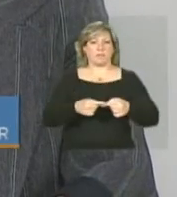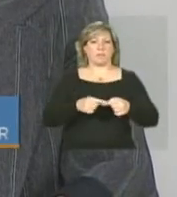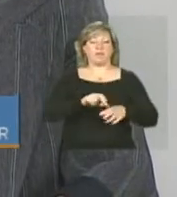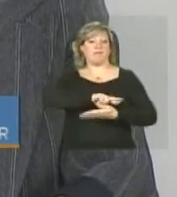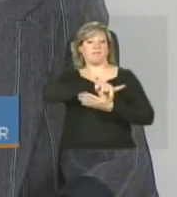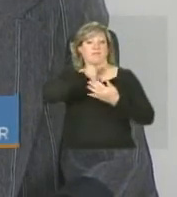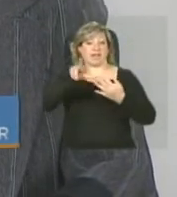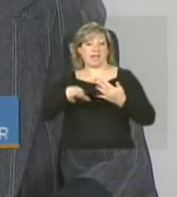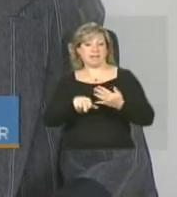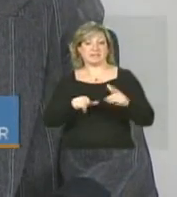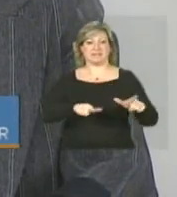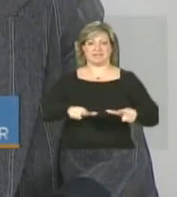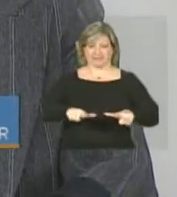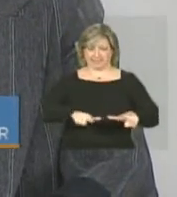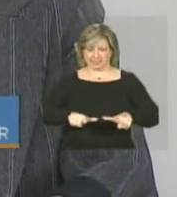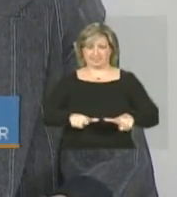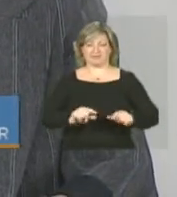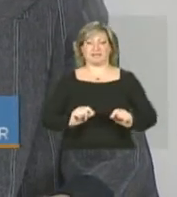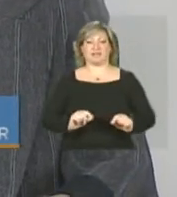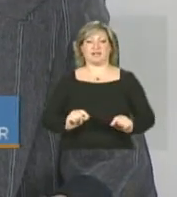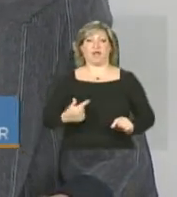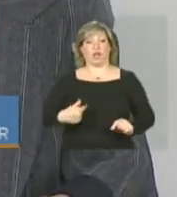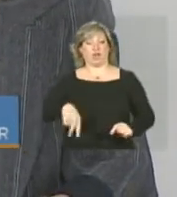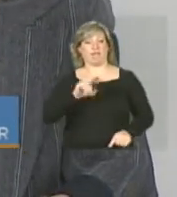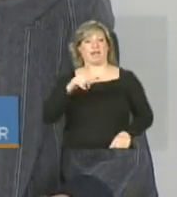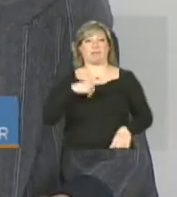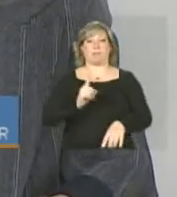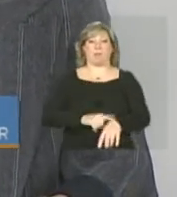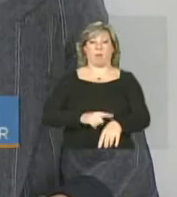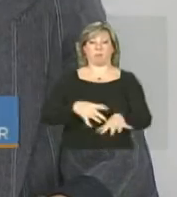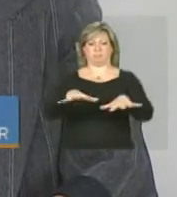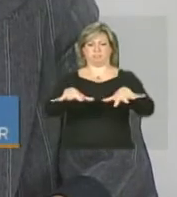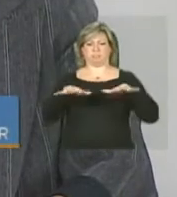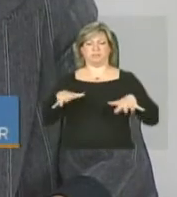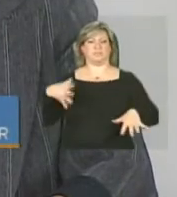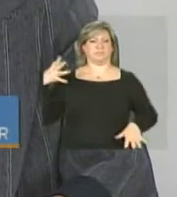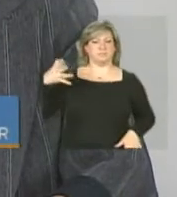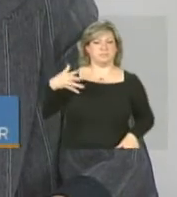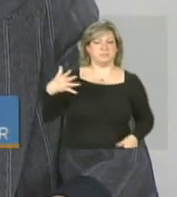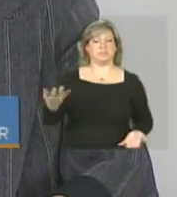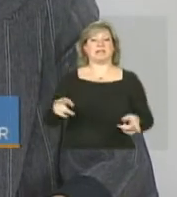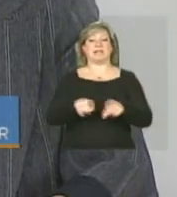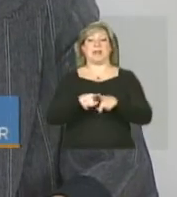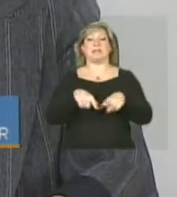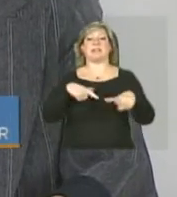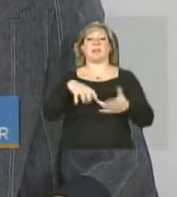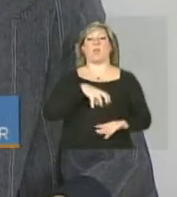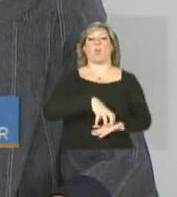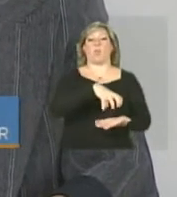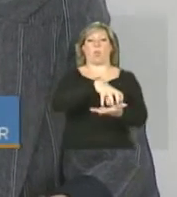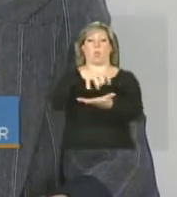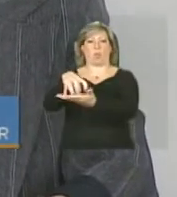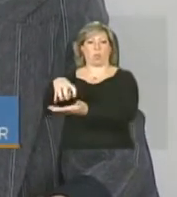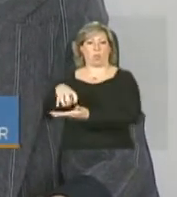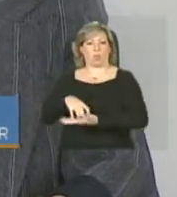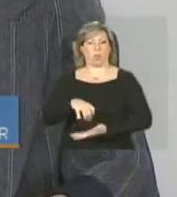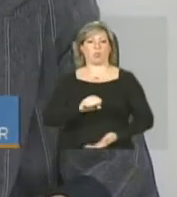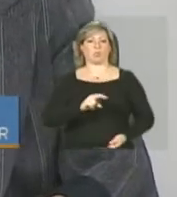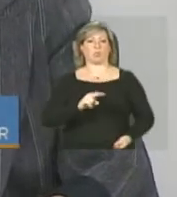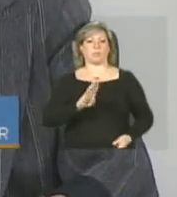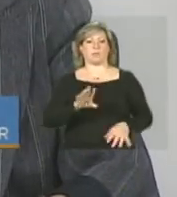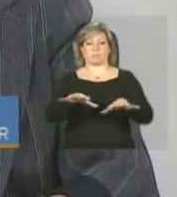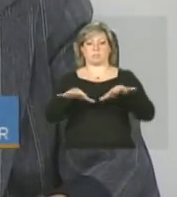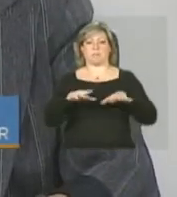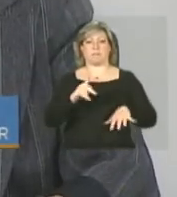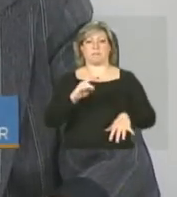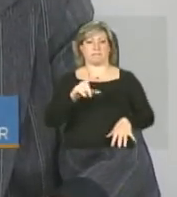iniciativas. Porque nós teremos momentos de plenária, mas também trabalho de grupo, subplenárias, e sobre isso,